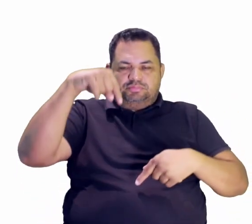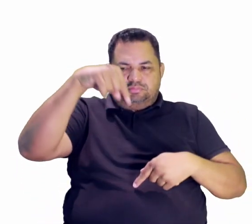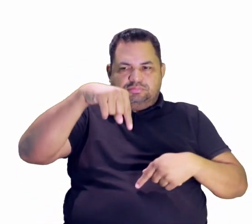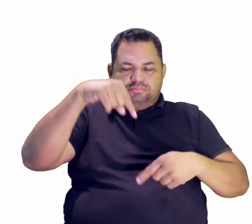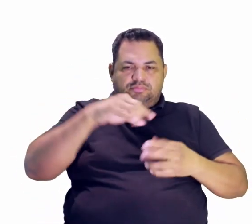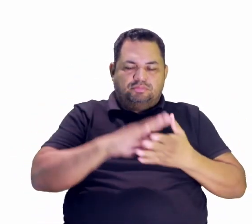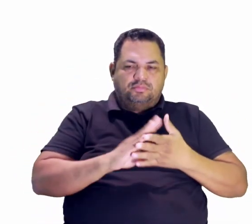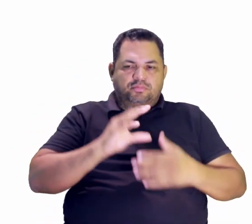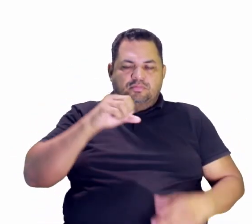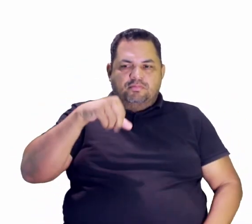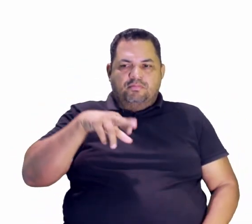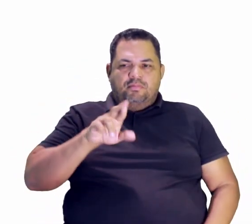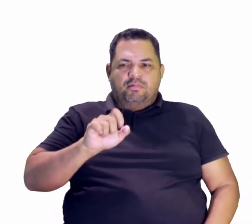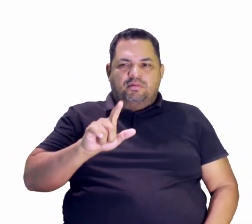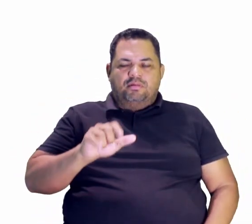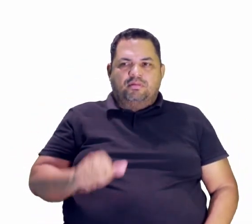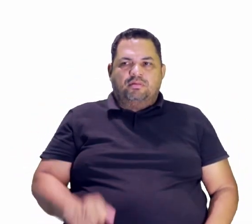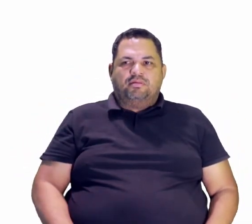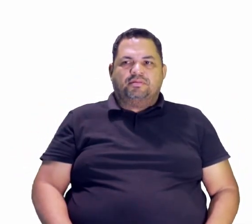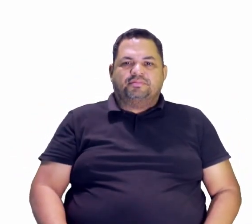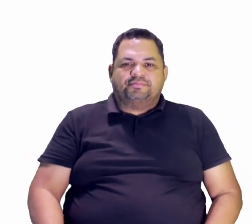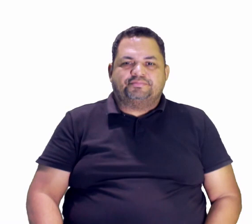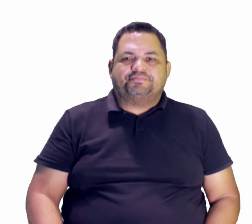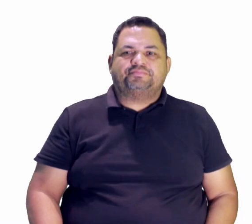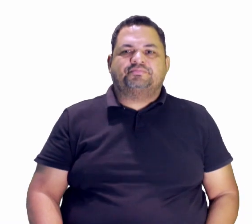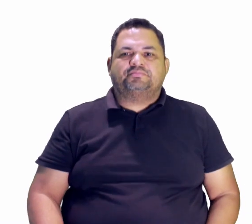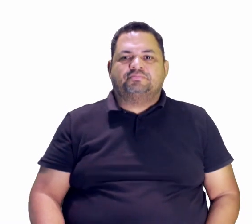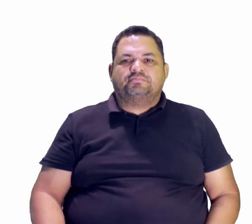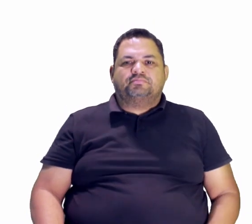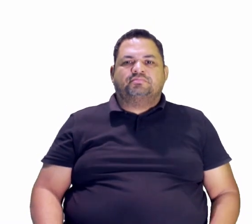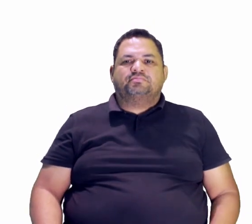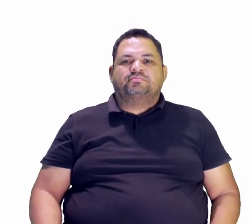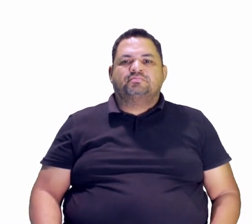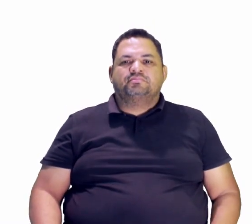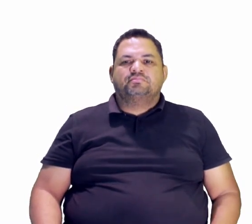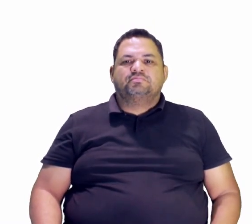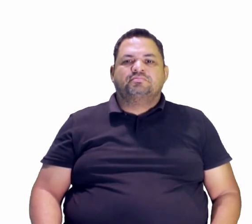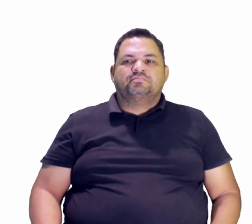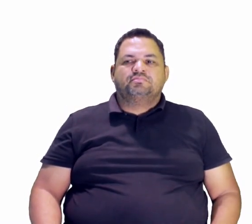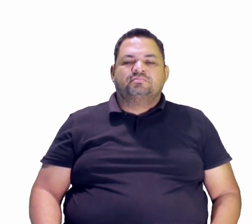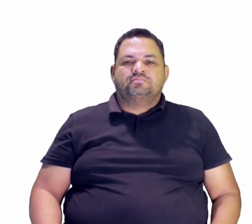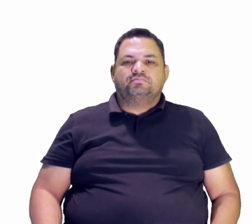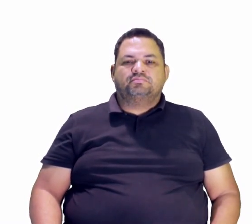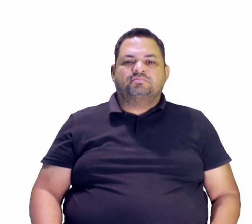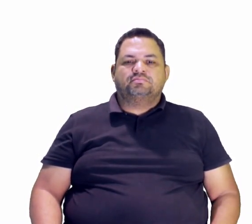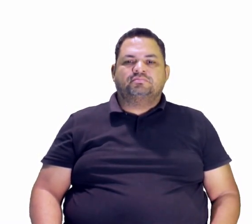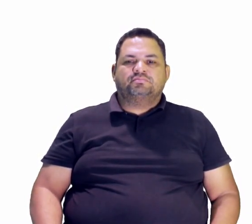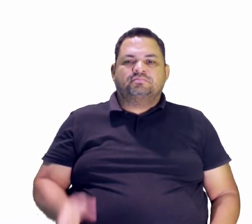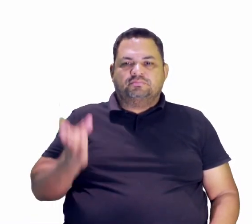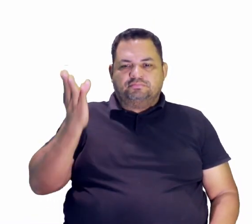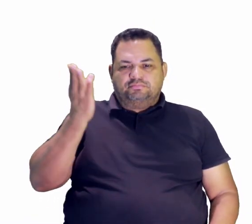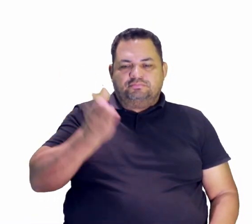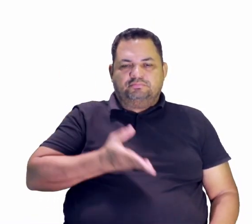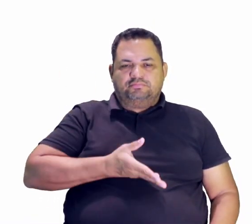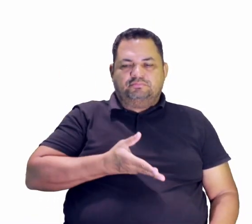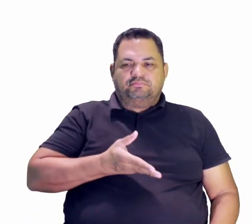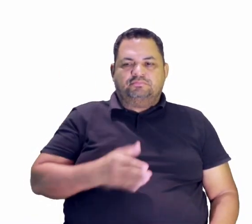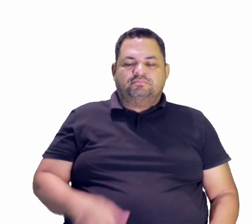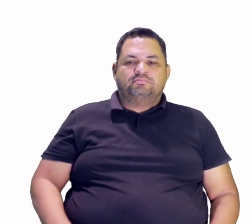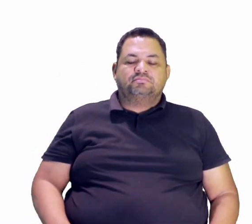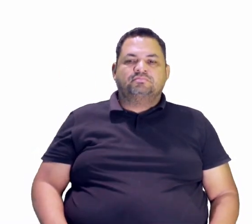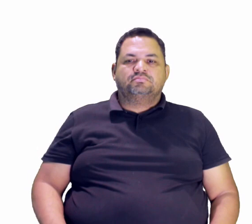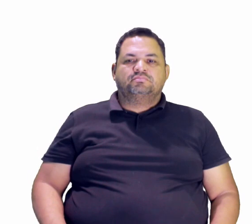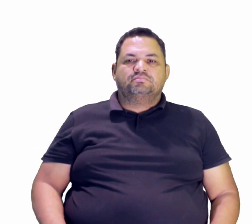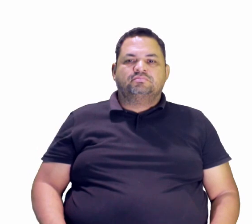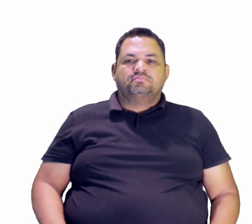como Maria andou aí, se o campo vai ser uma diagonal. Vai sair lá no escanteio do campo. Oblíqua. Inclinada, pode falar,